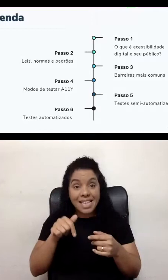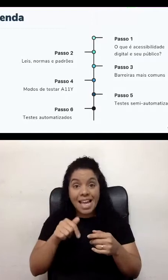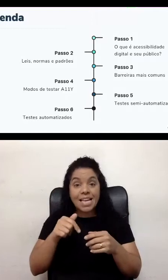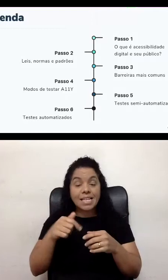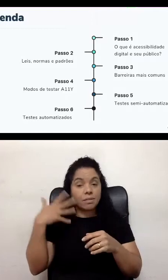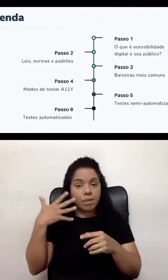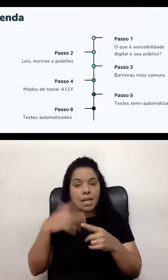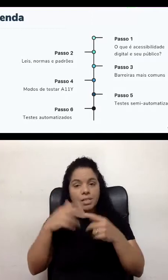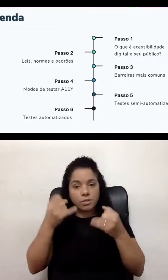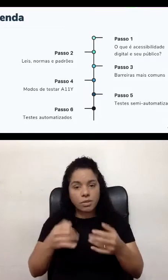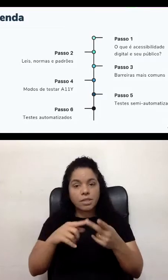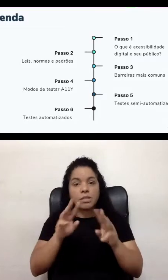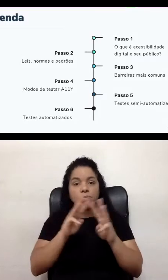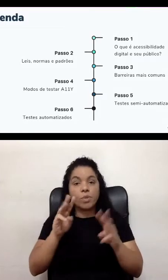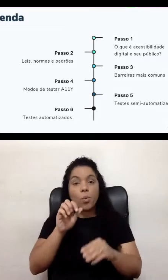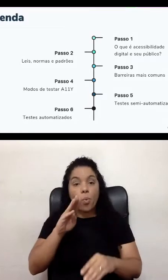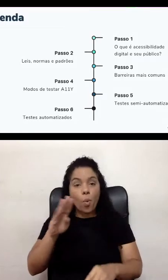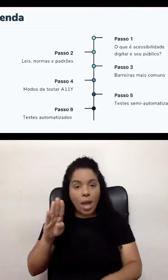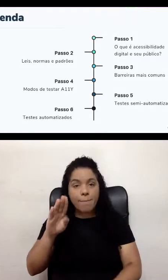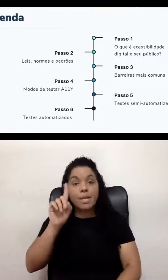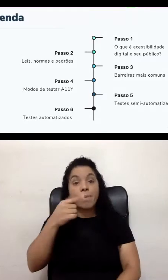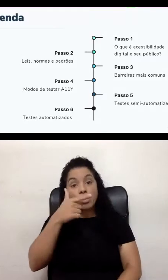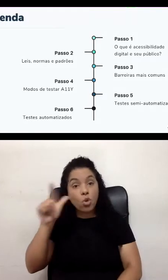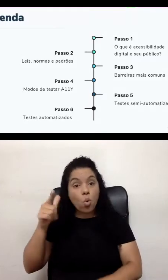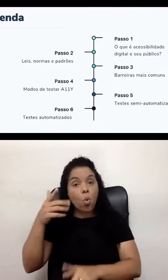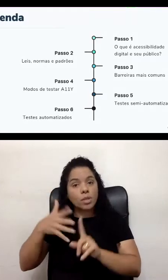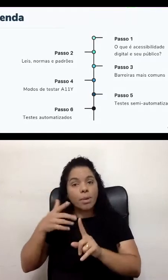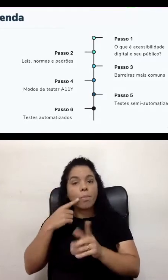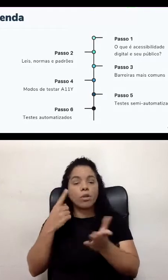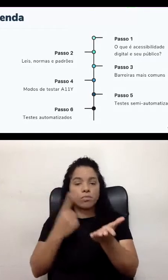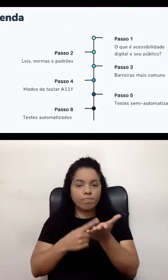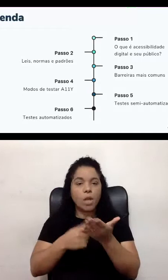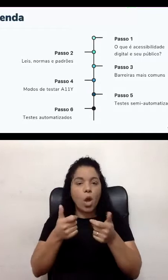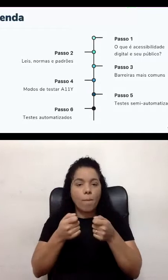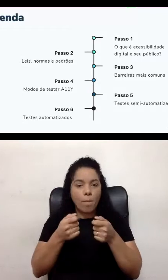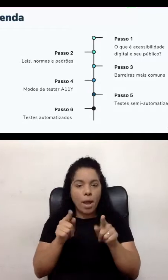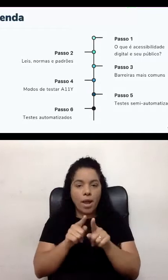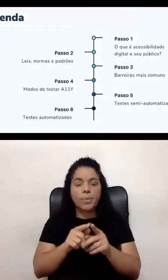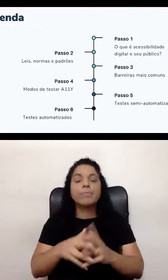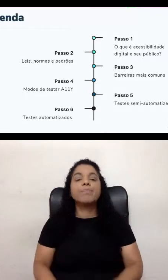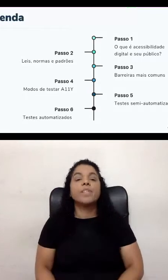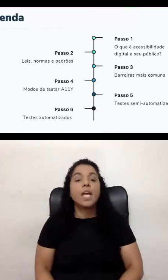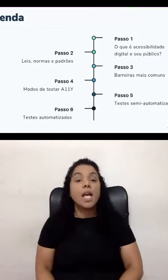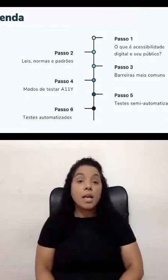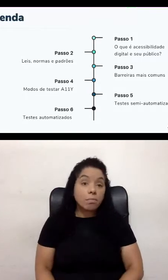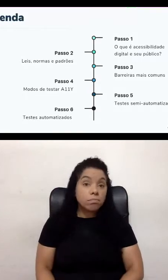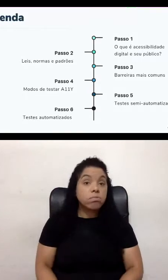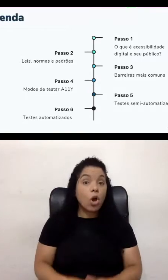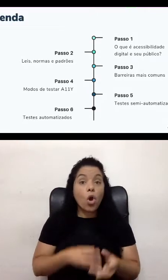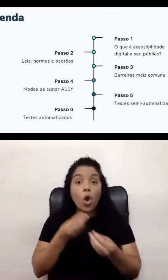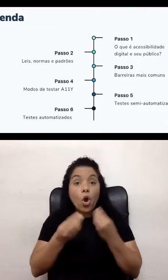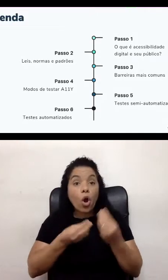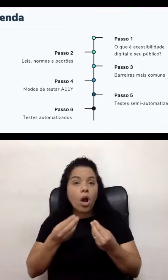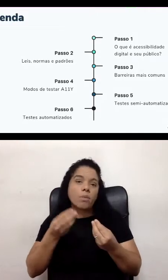falar exclusivamente de web, mas numa outra a gente pode falar sobre mobile. Os modos de testar